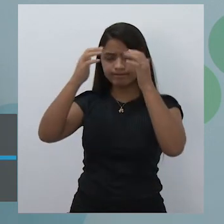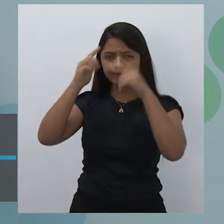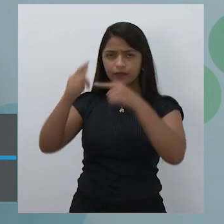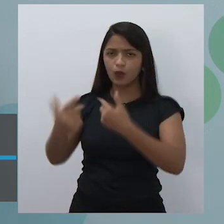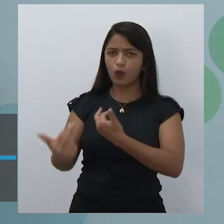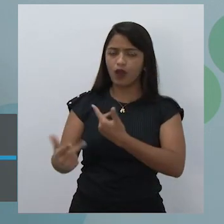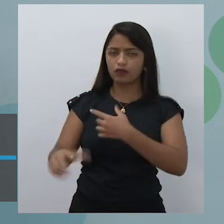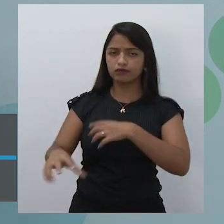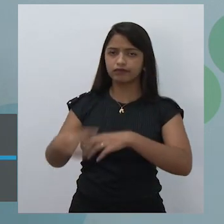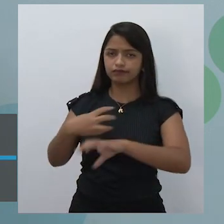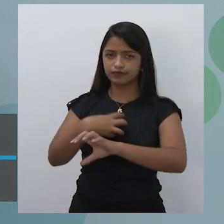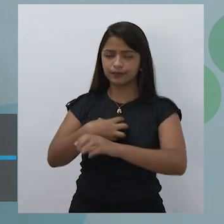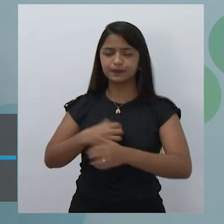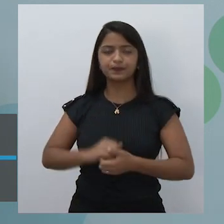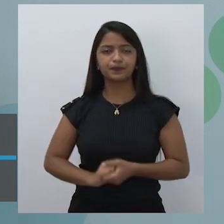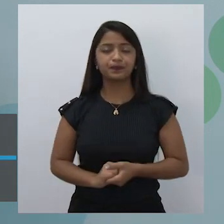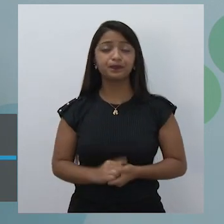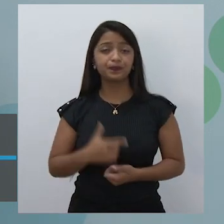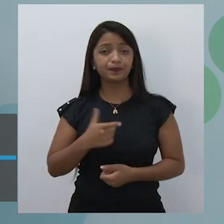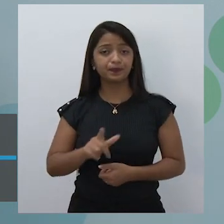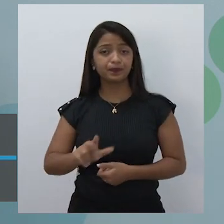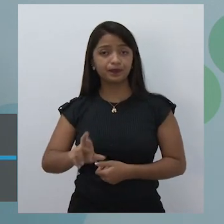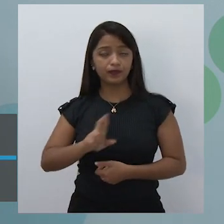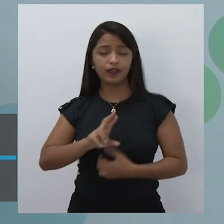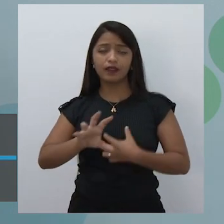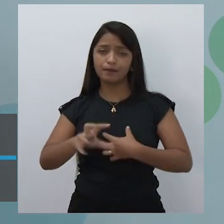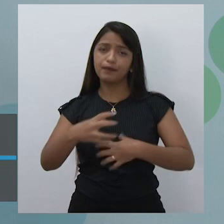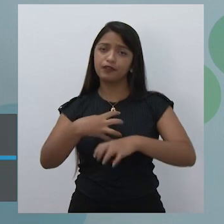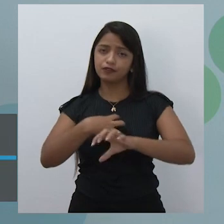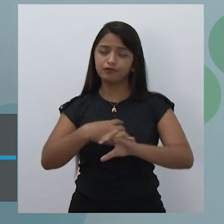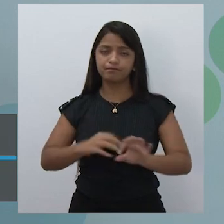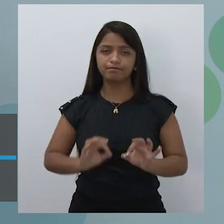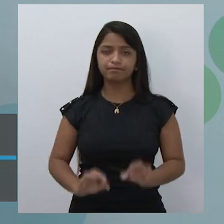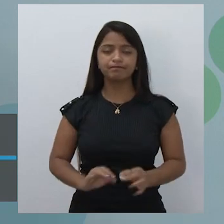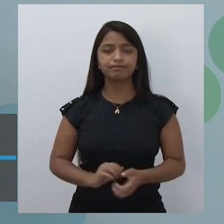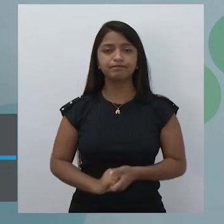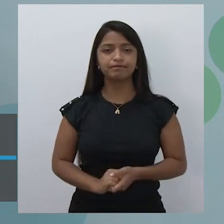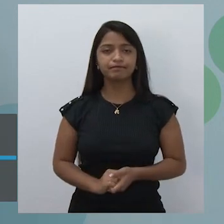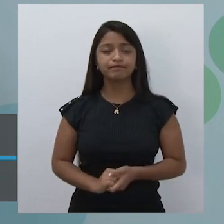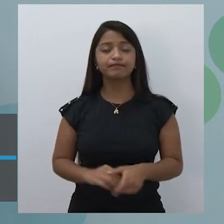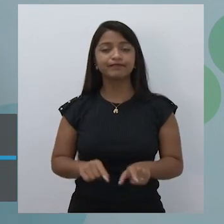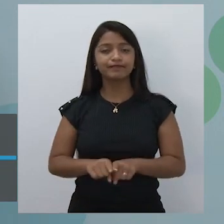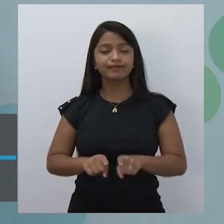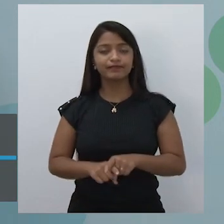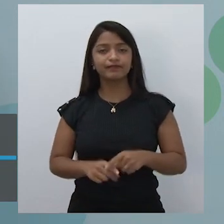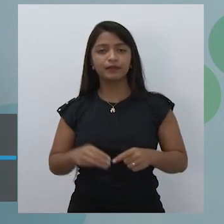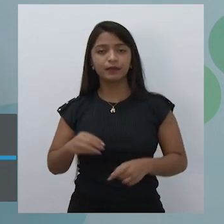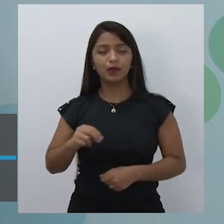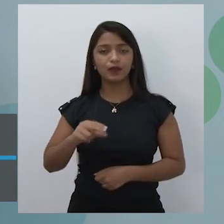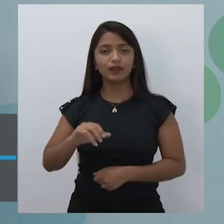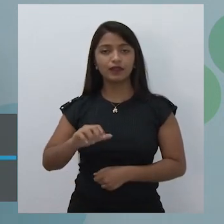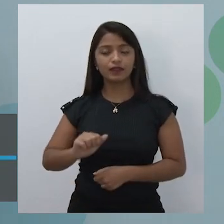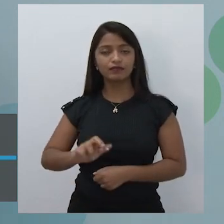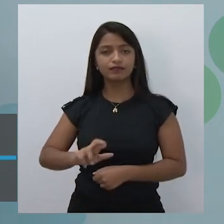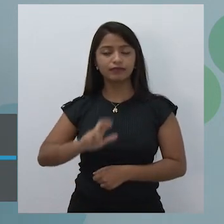empatia mostrada no vídeo é se colocar no lugar do outro. E a Mônica, competências